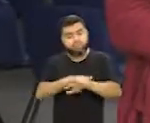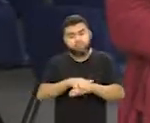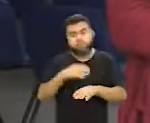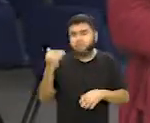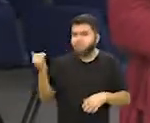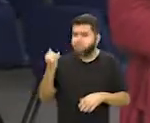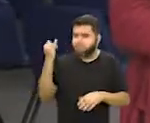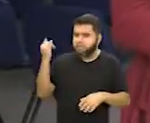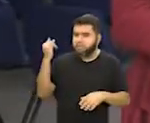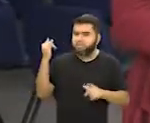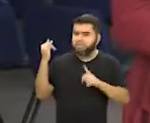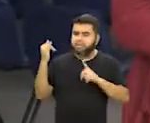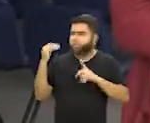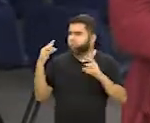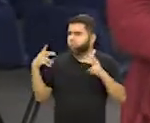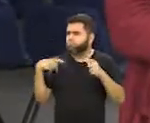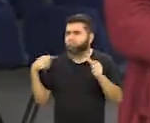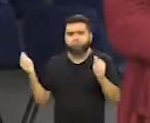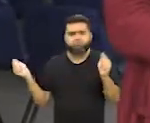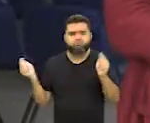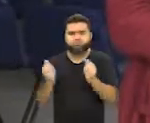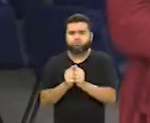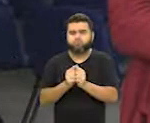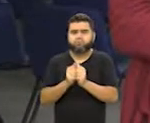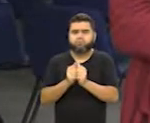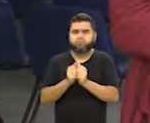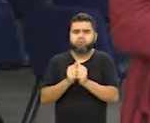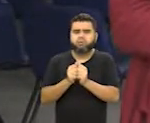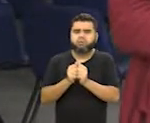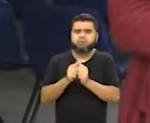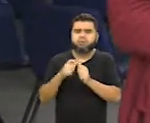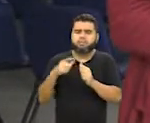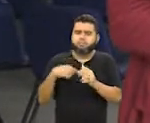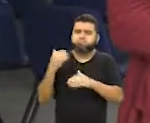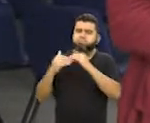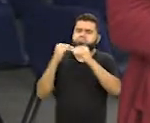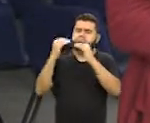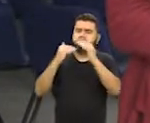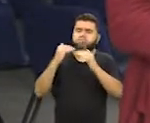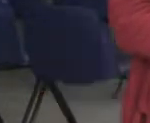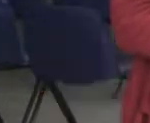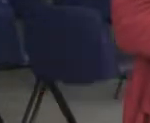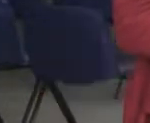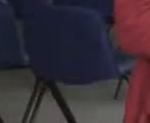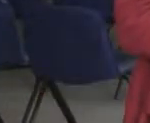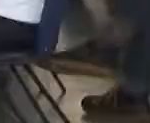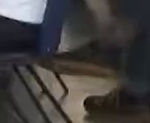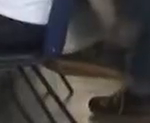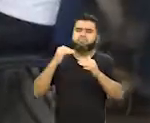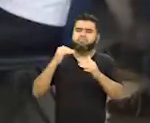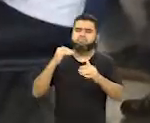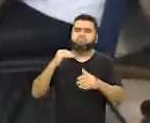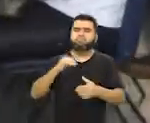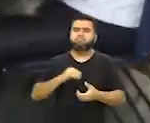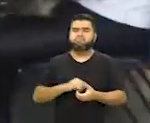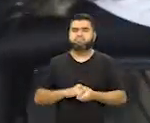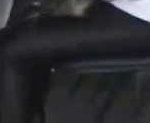o importante é isso, de estar todo mundo juntos, né? Para estar desenvolvendo esse trabalho.